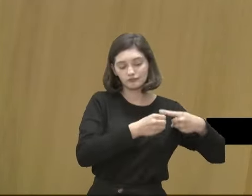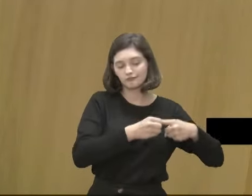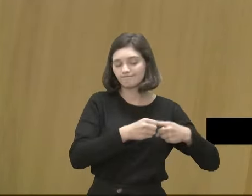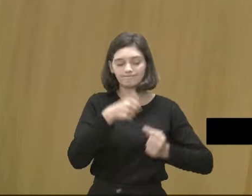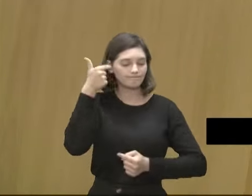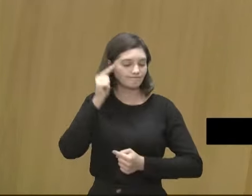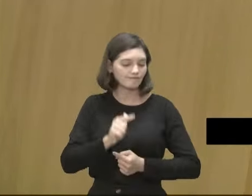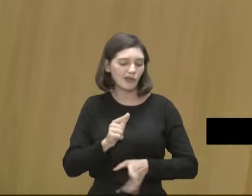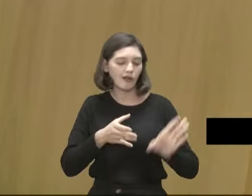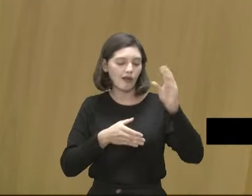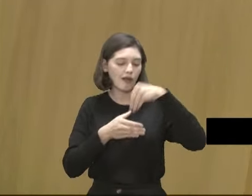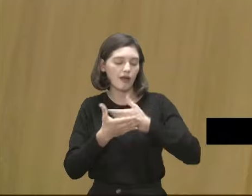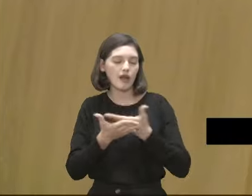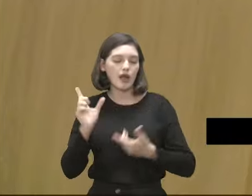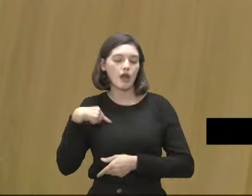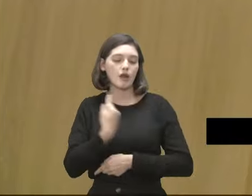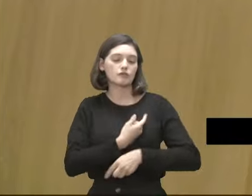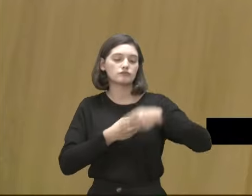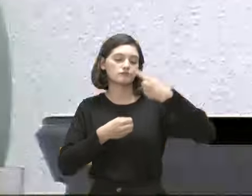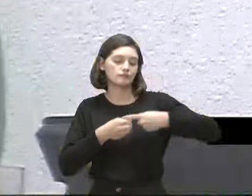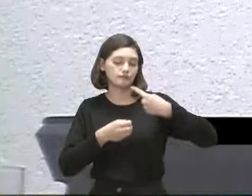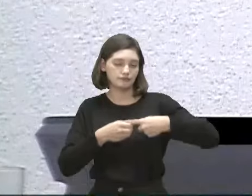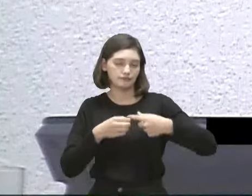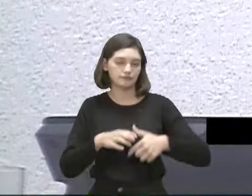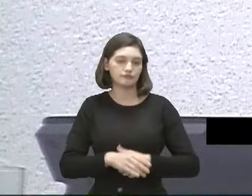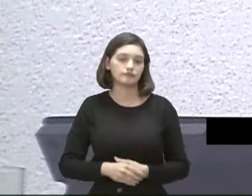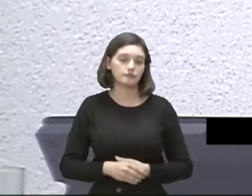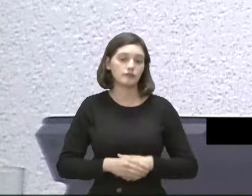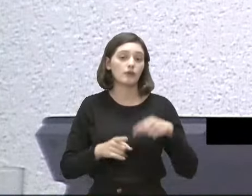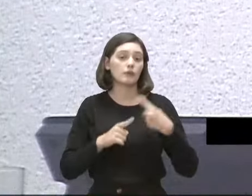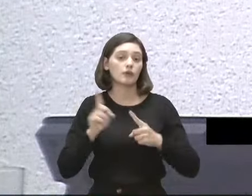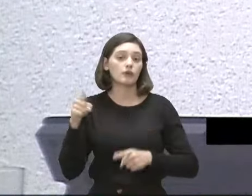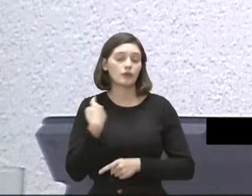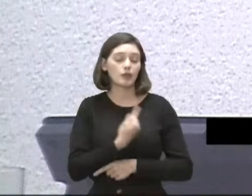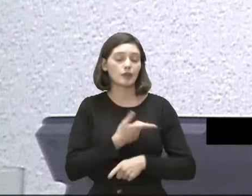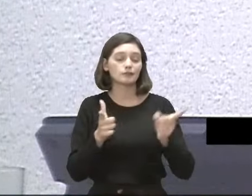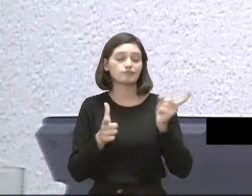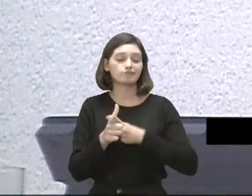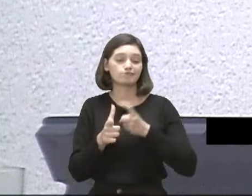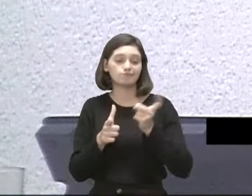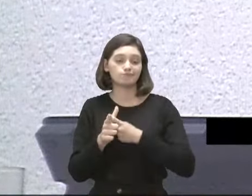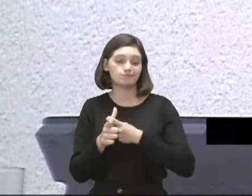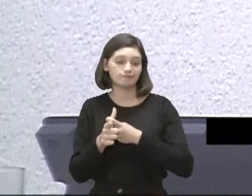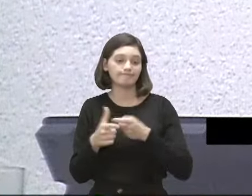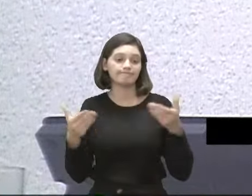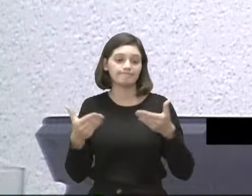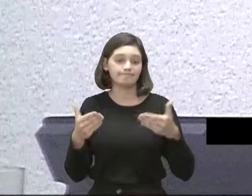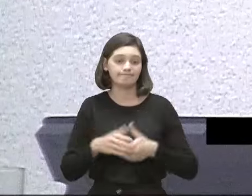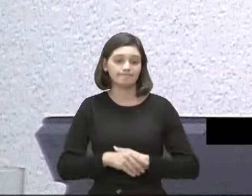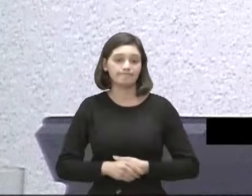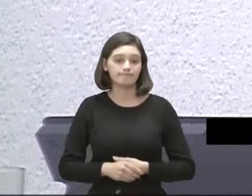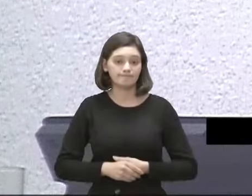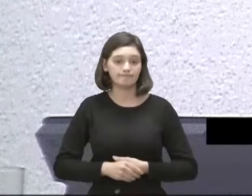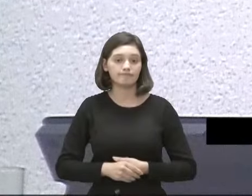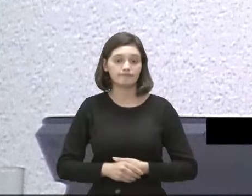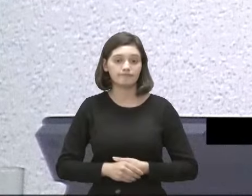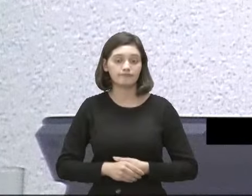cabe especificamente em algumas questões para a nossa cidade por conta do nosso déficit atuarial, né, o